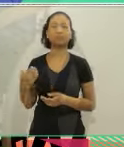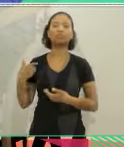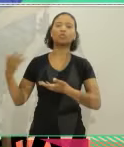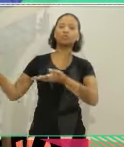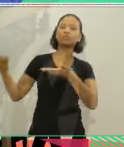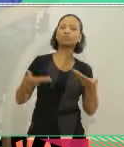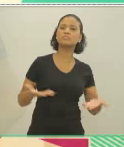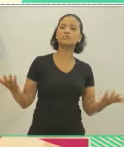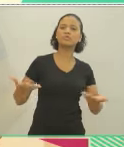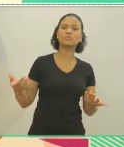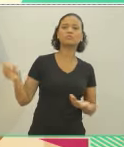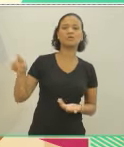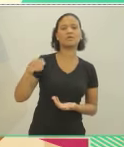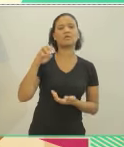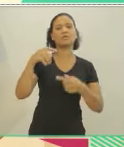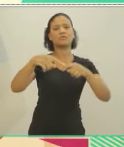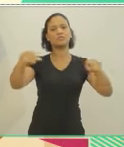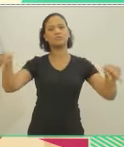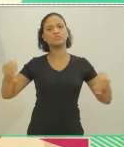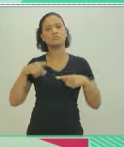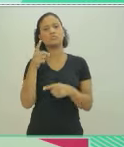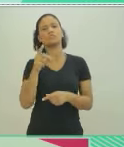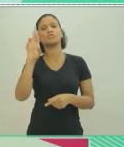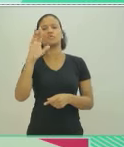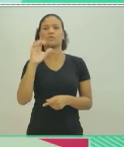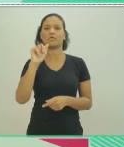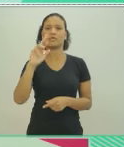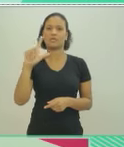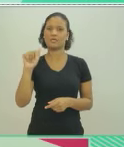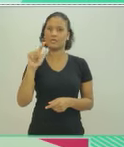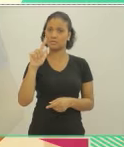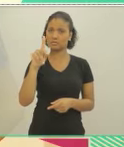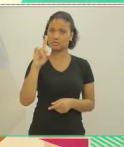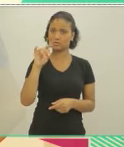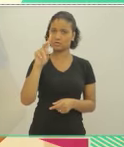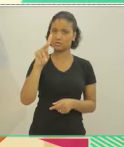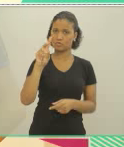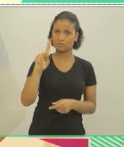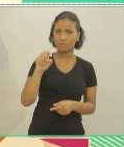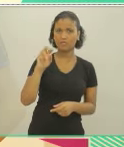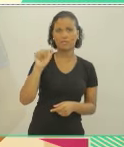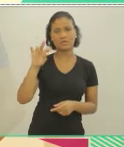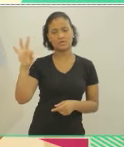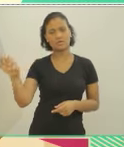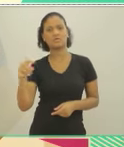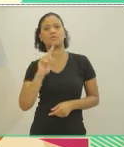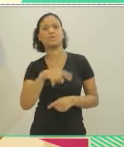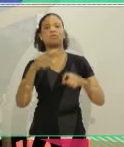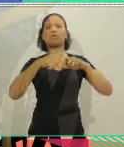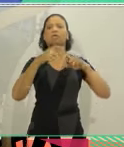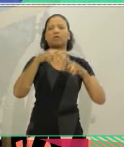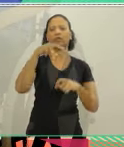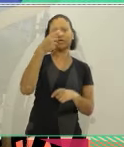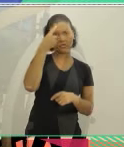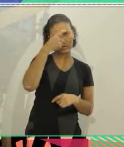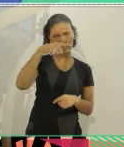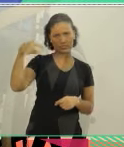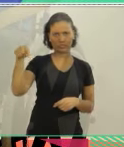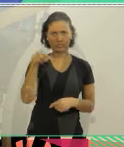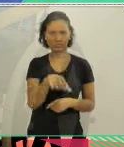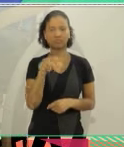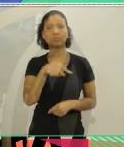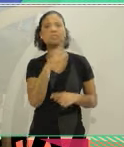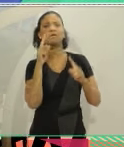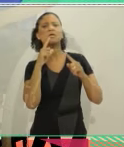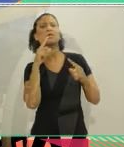Estou recebendo hoje no estúdio a doutora Carla Gicovati, que é neurologista e uma referência no tratamento do autismo. A gente vai conversar um